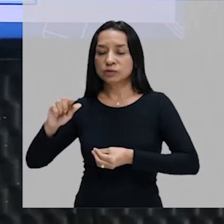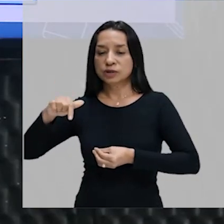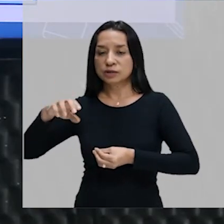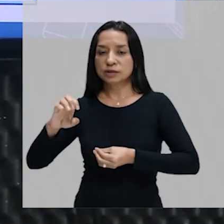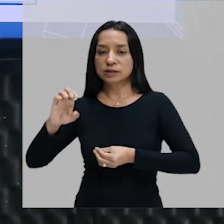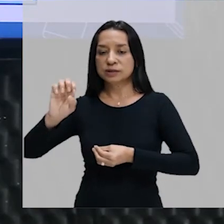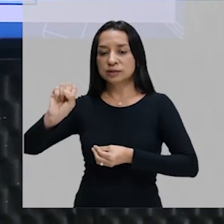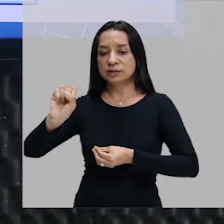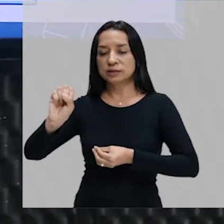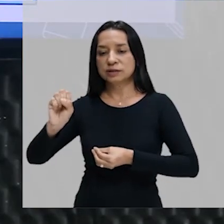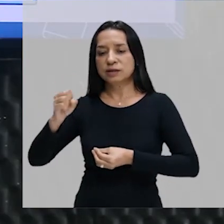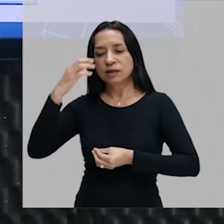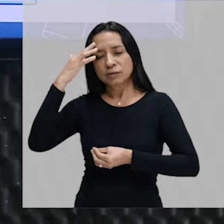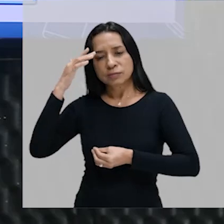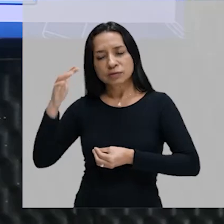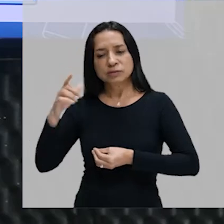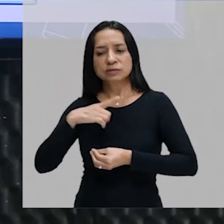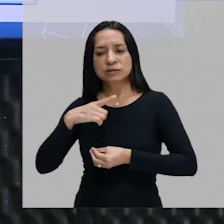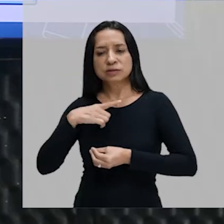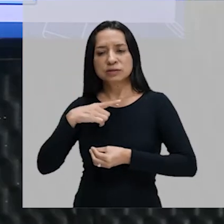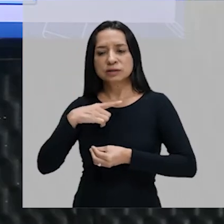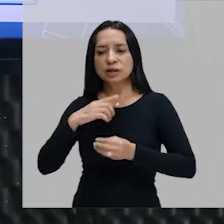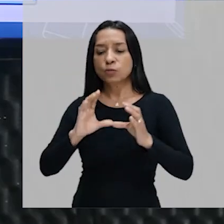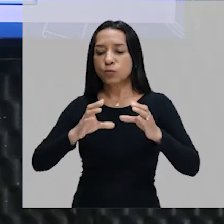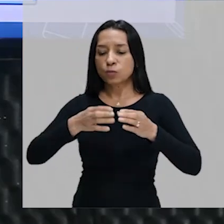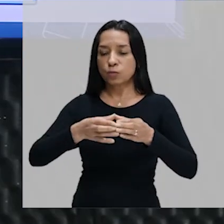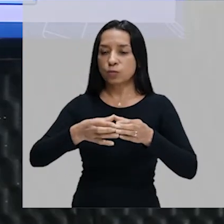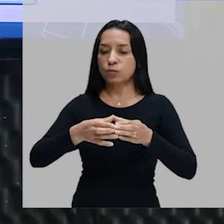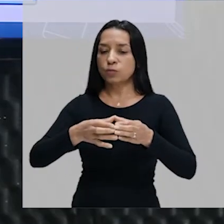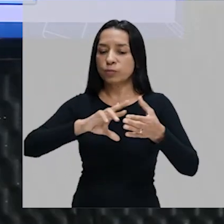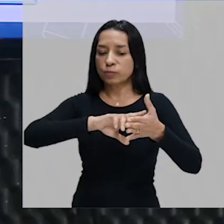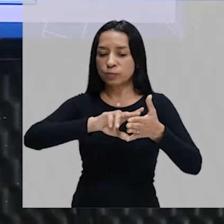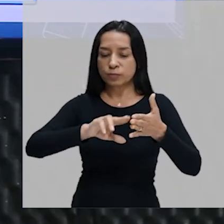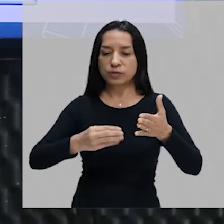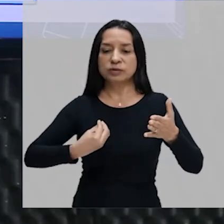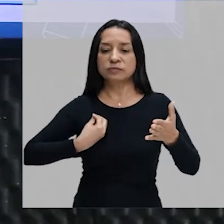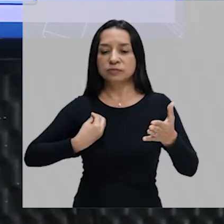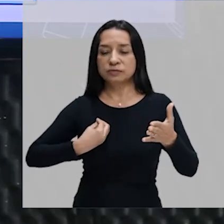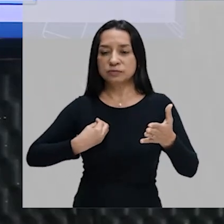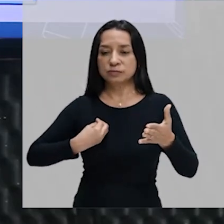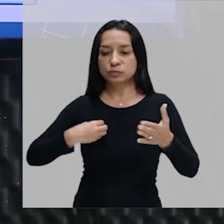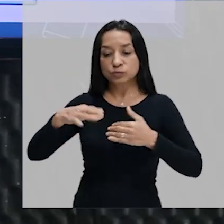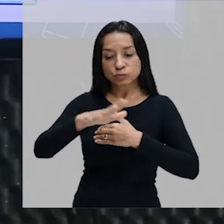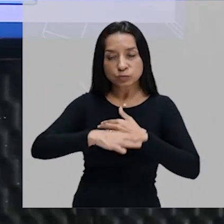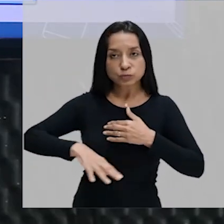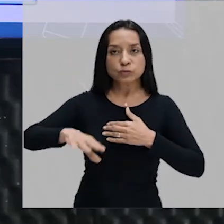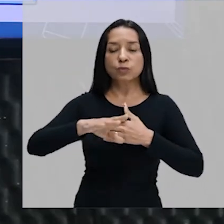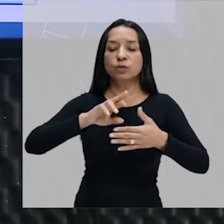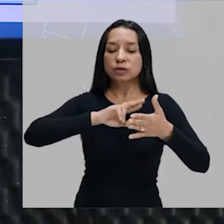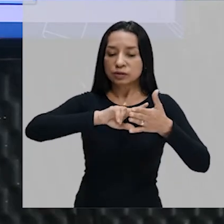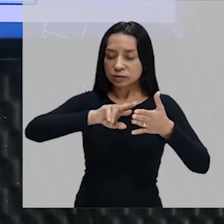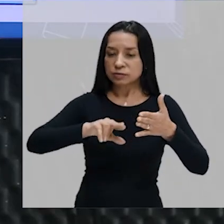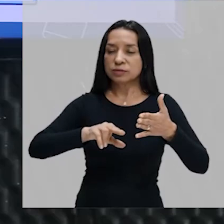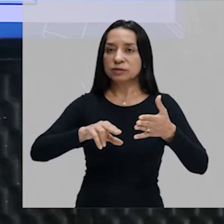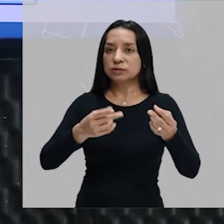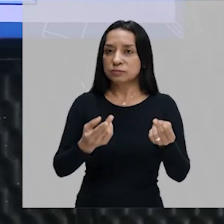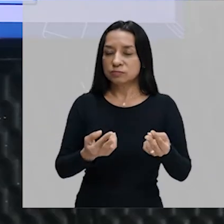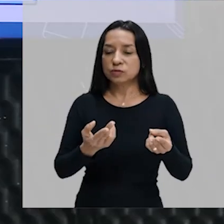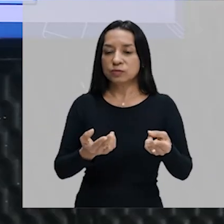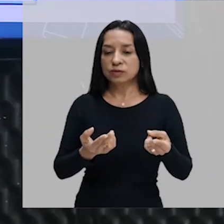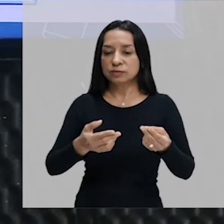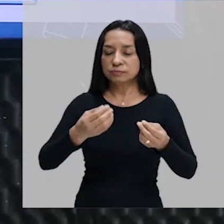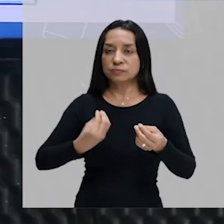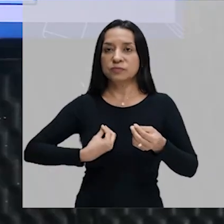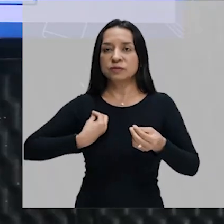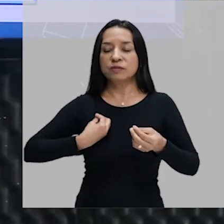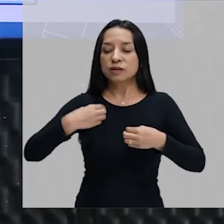eles são da mesma espécie. Todos eles estão vivendo em mesmo espaço geográfico, tá?